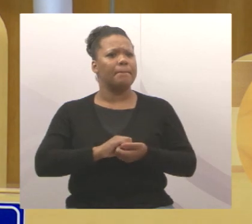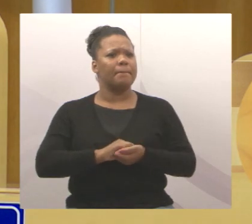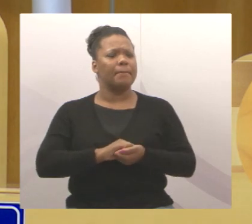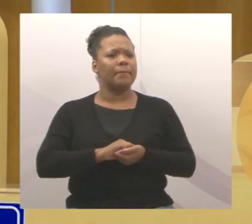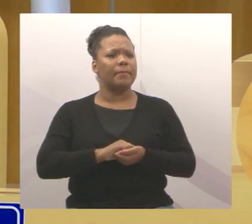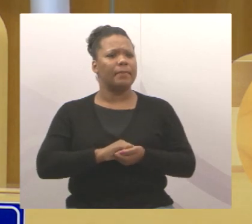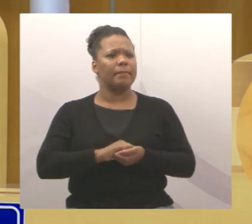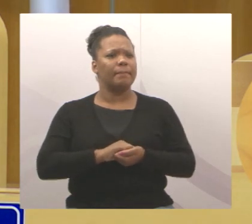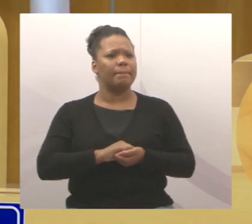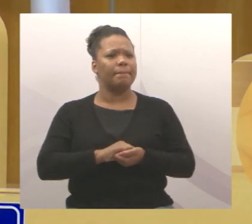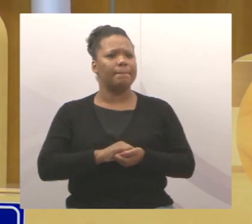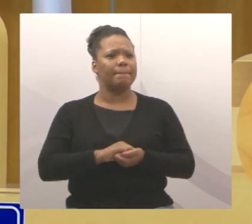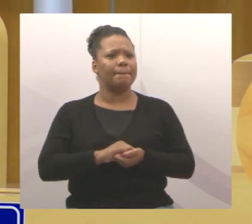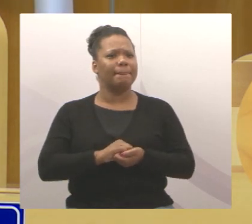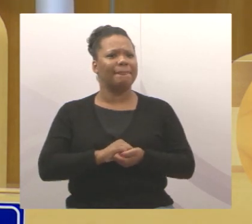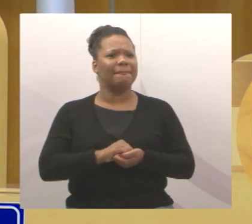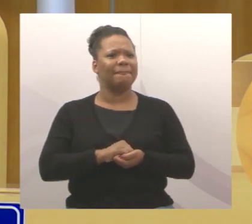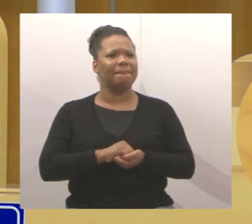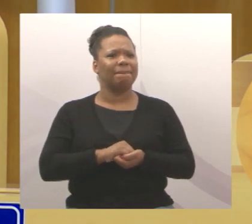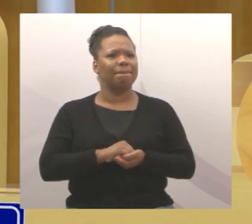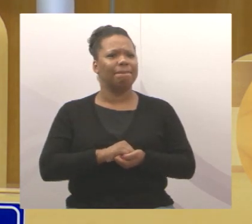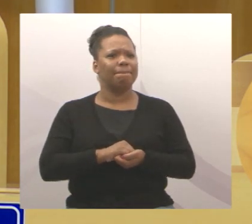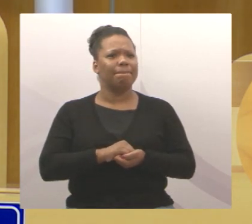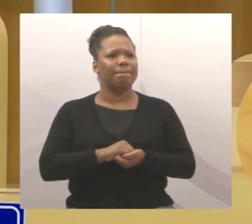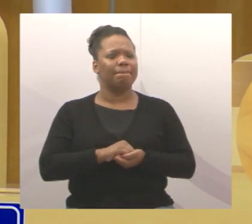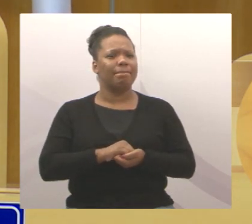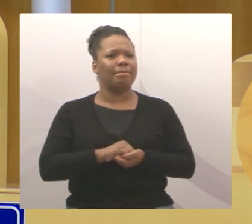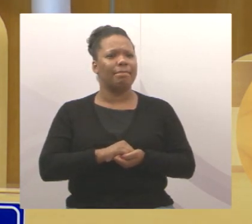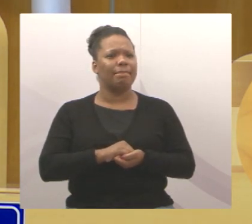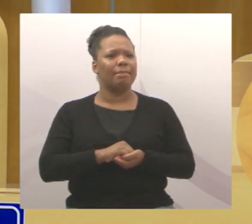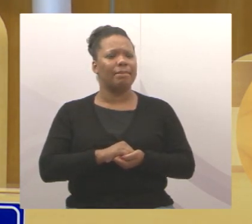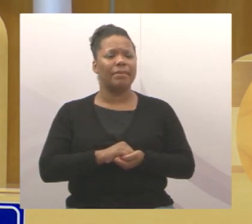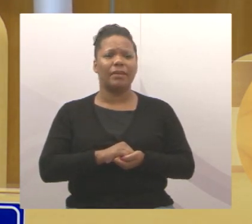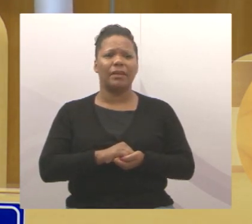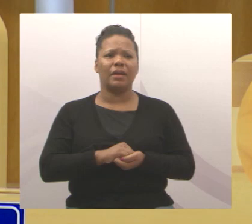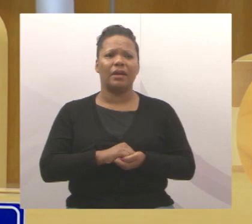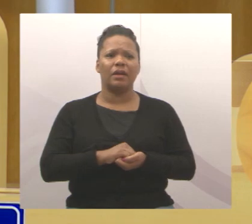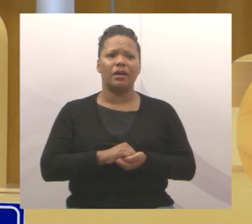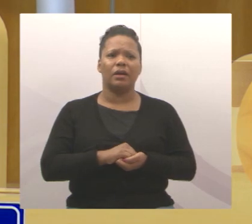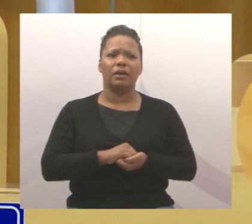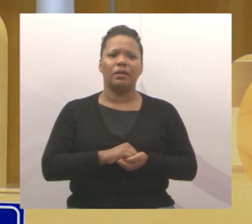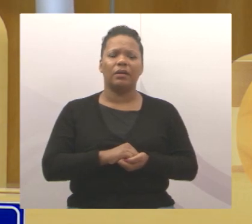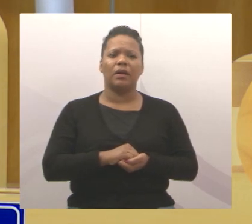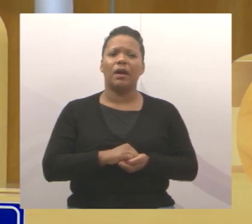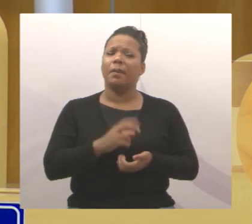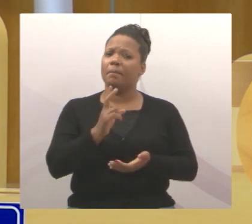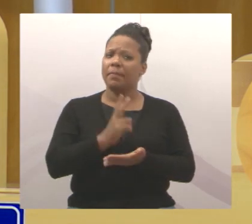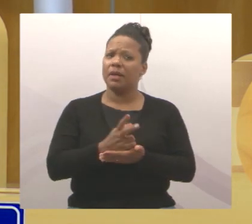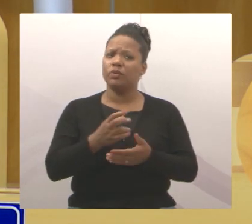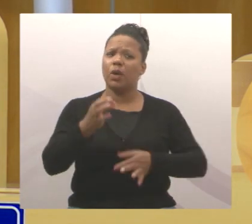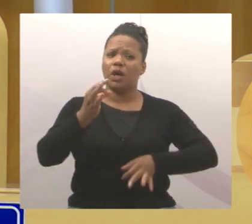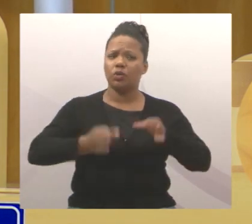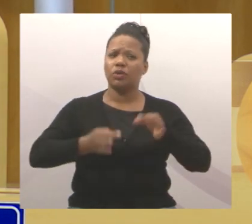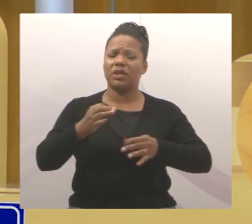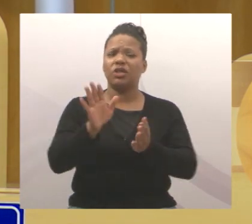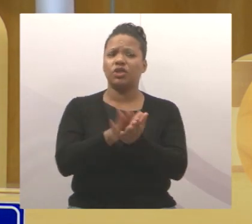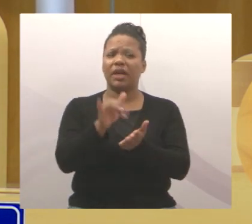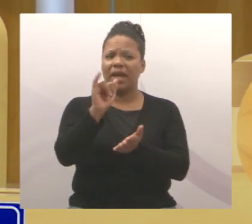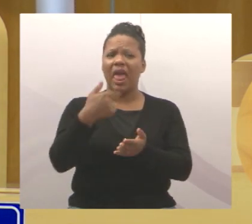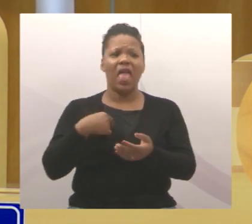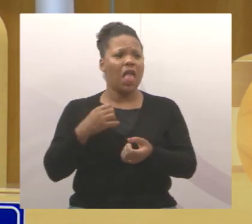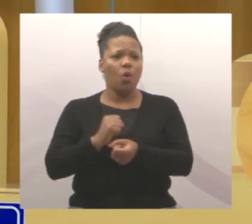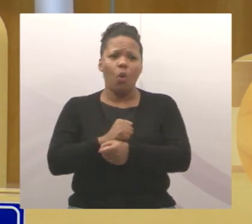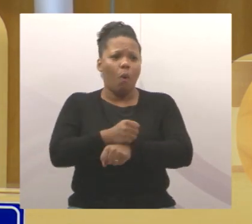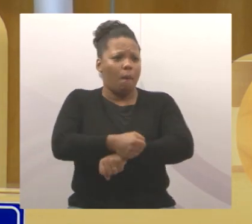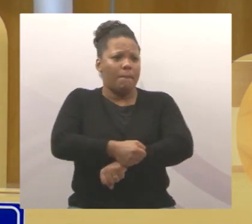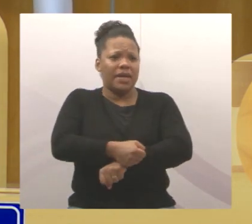somos pelo provimento, porque, apesar da manifestação contrária da promotora de Jacareí, sou obrigado a,